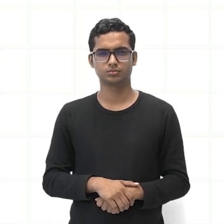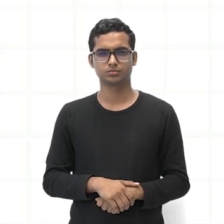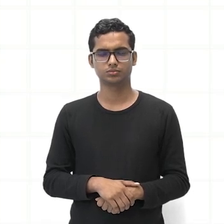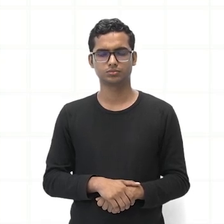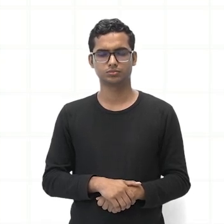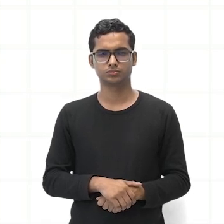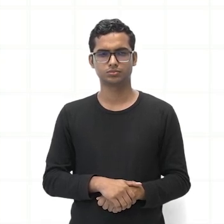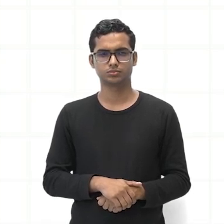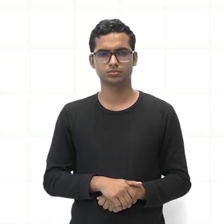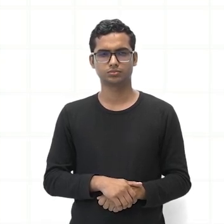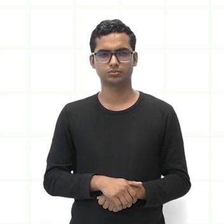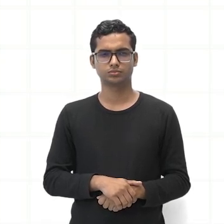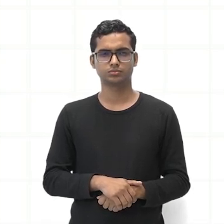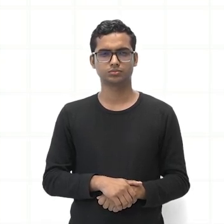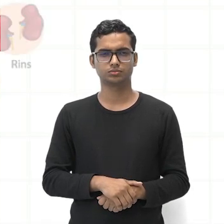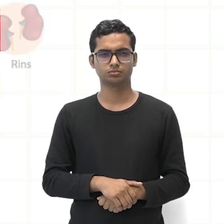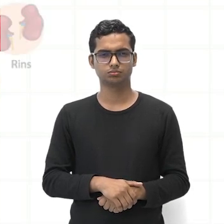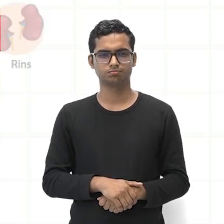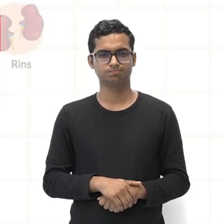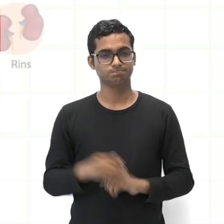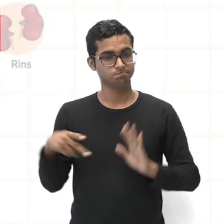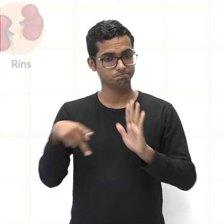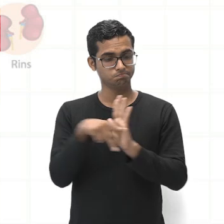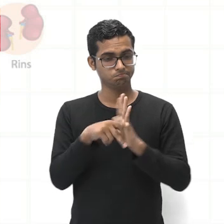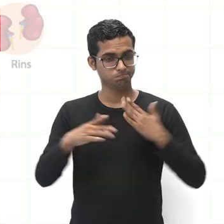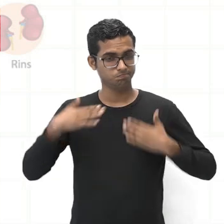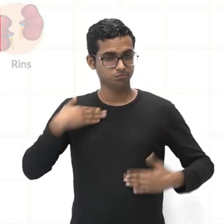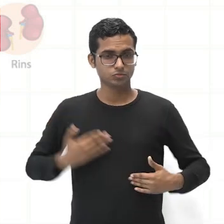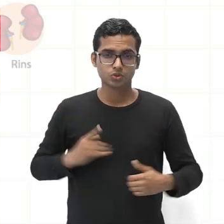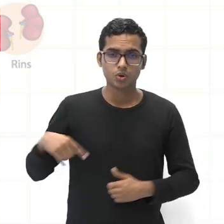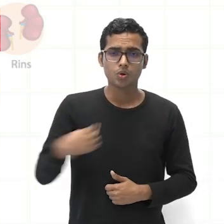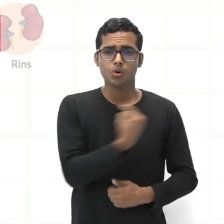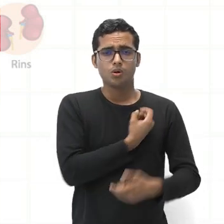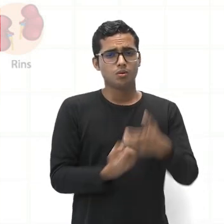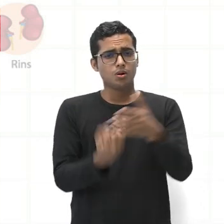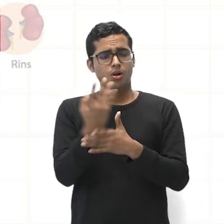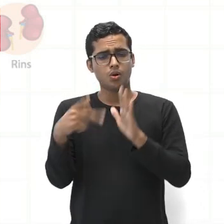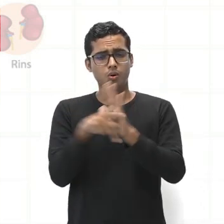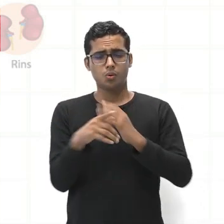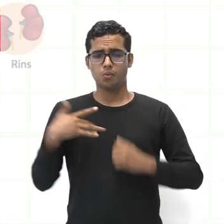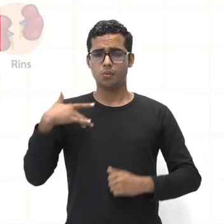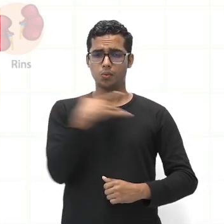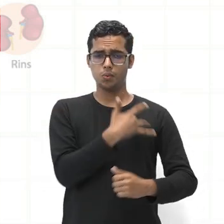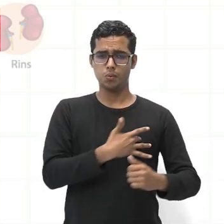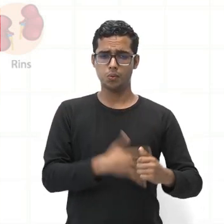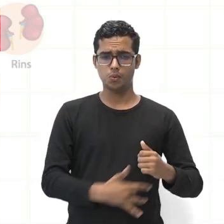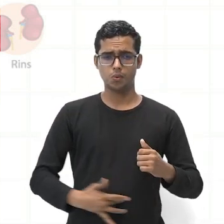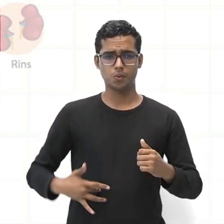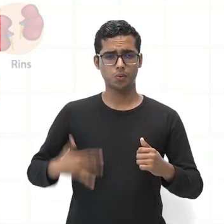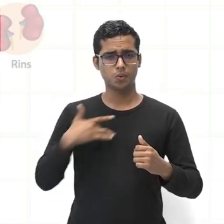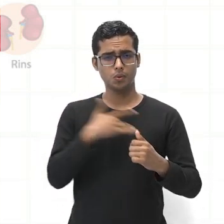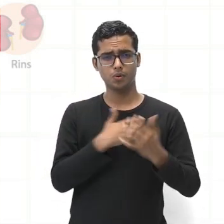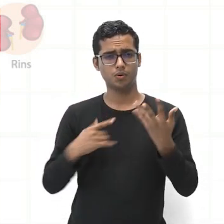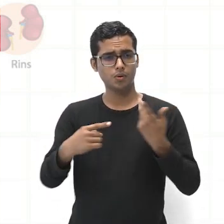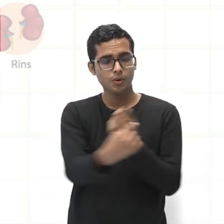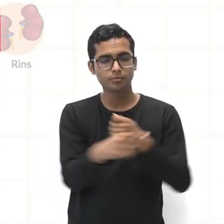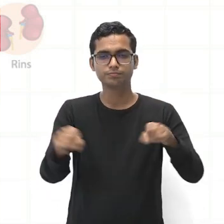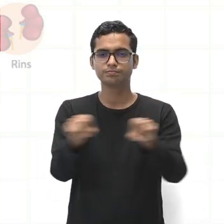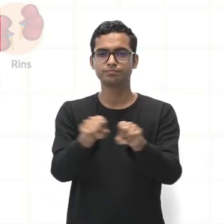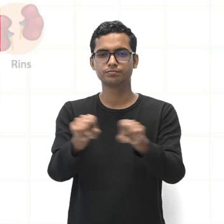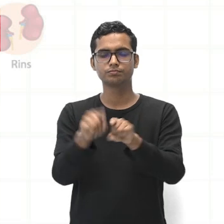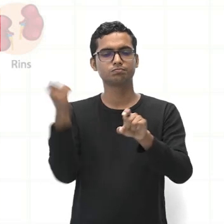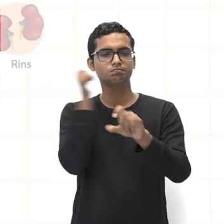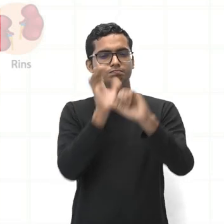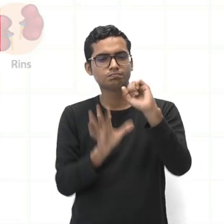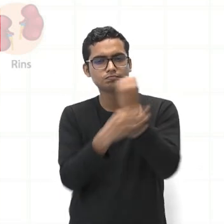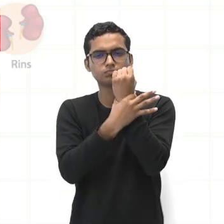Então, o nosso corpo é formado por uma série de órgãos e sistemas que